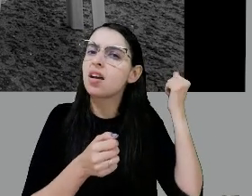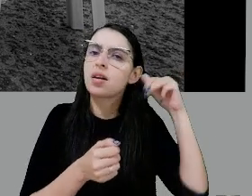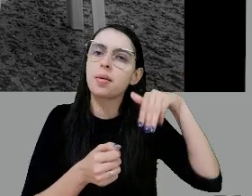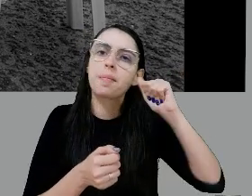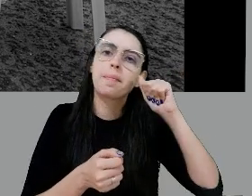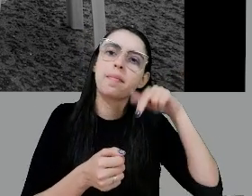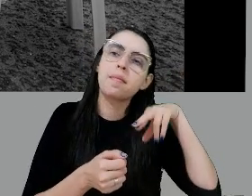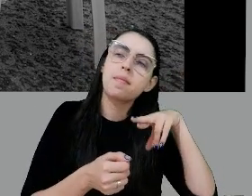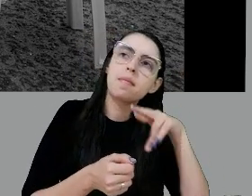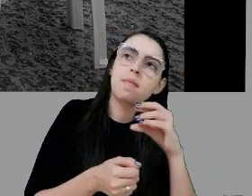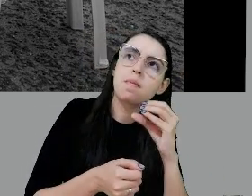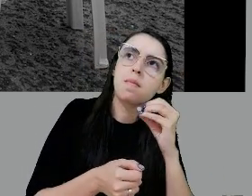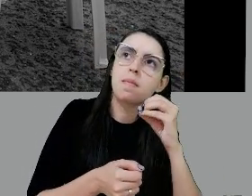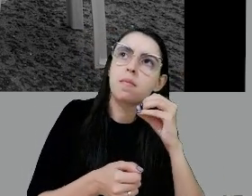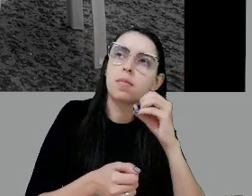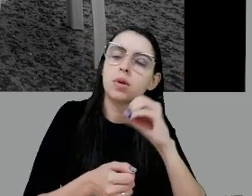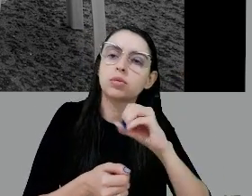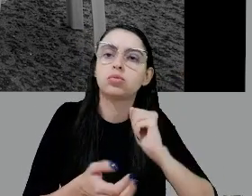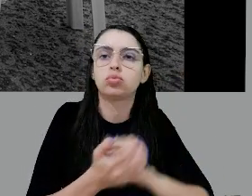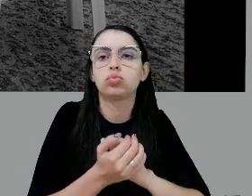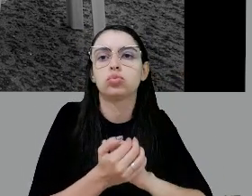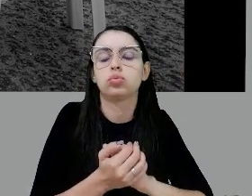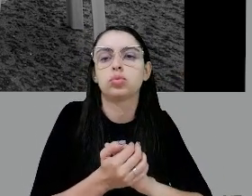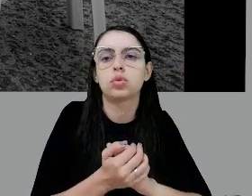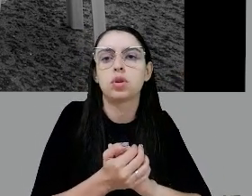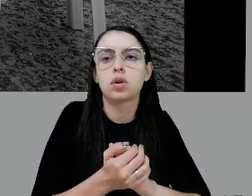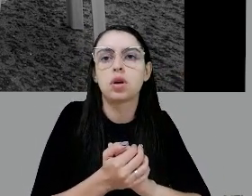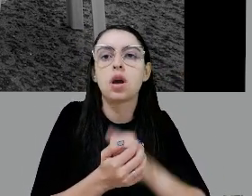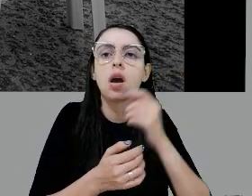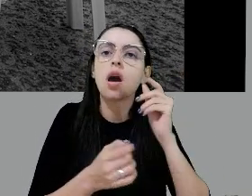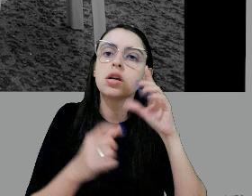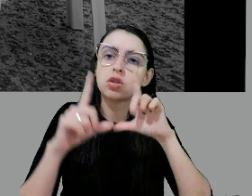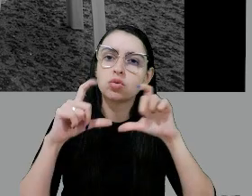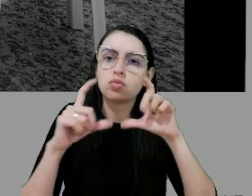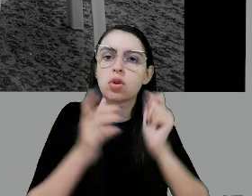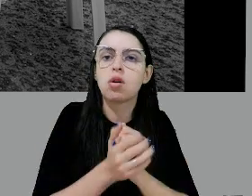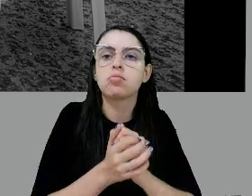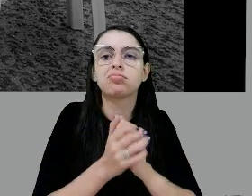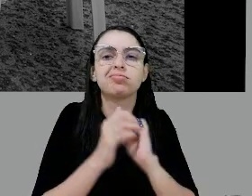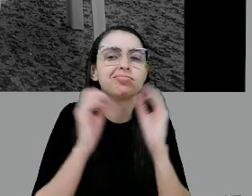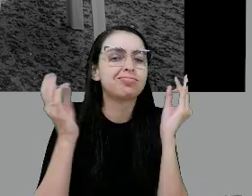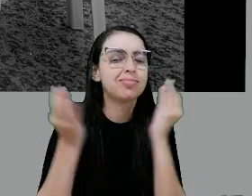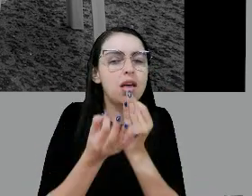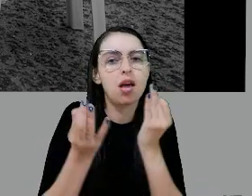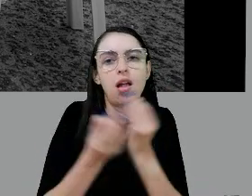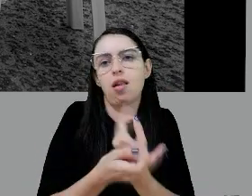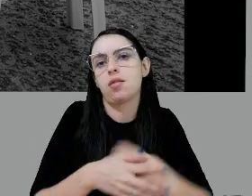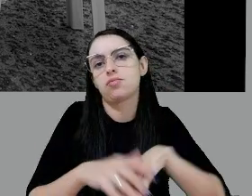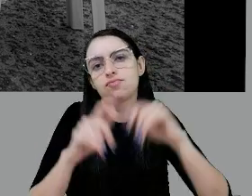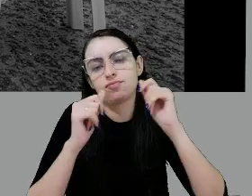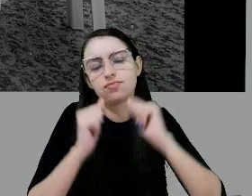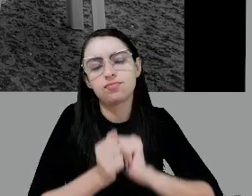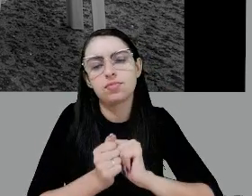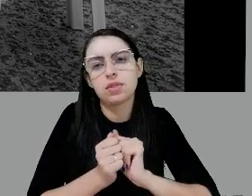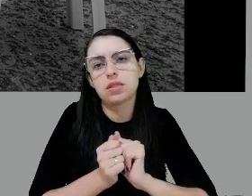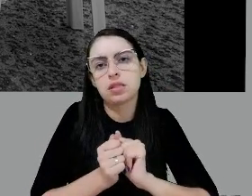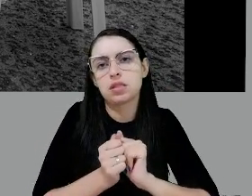começo, em março, no início de março, as fotos já mostravam uma qualidade muito